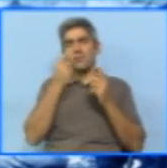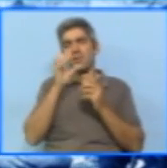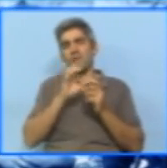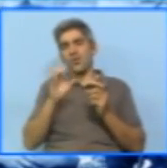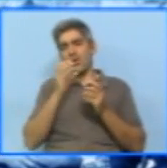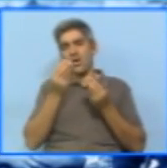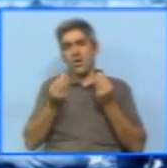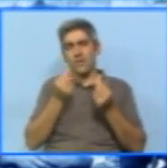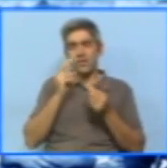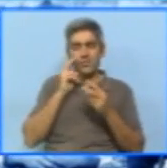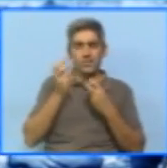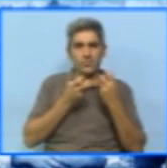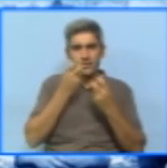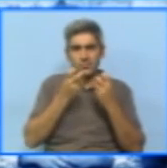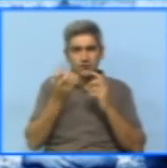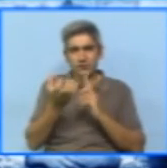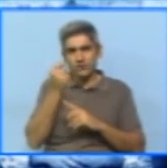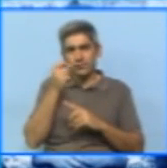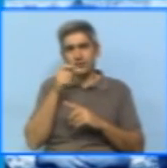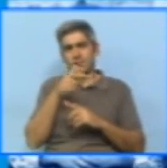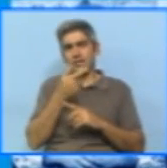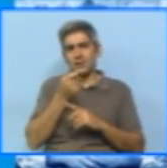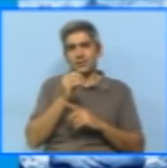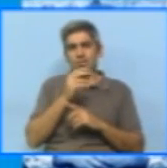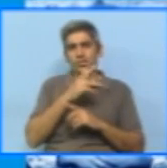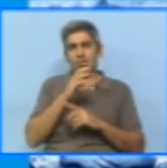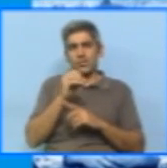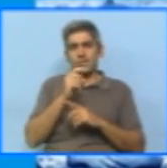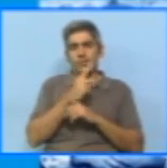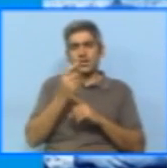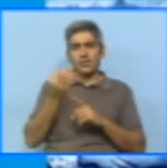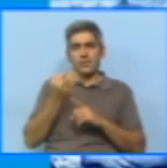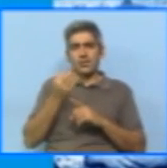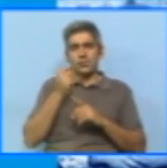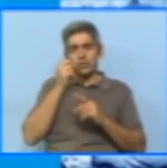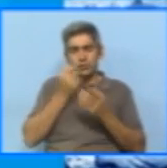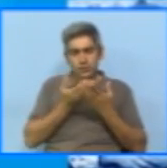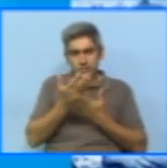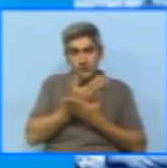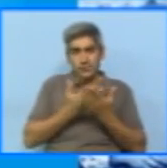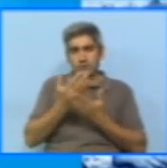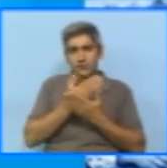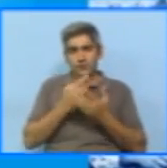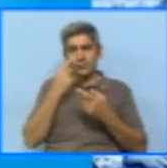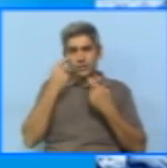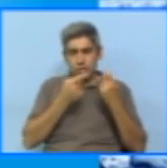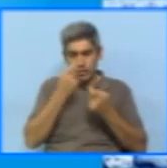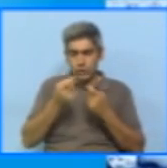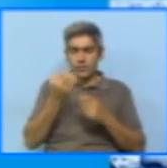maneira, para encontrarmos este tesouro. Porque, de facto, o negociante